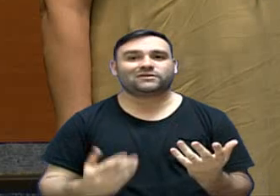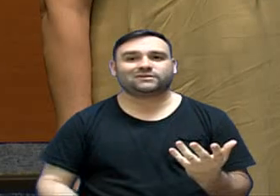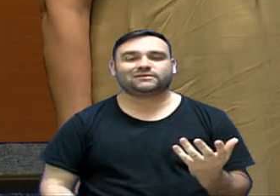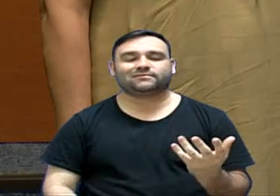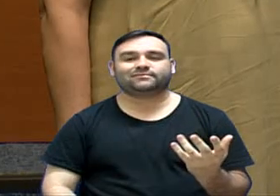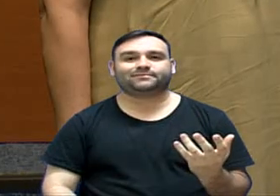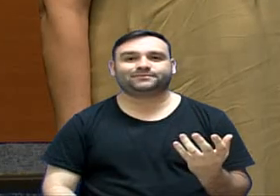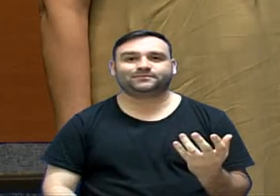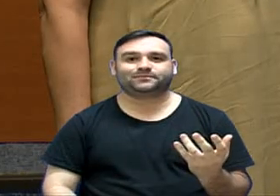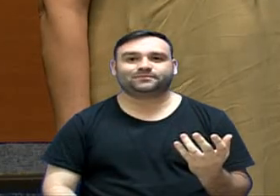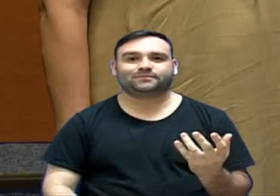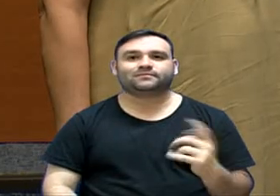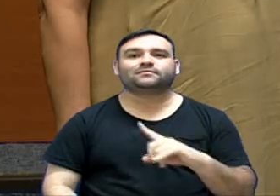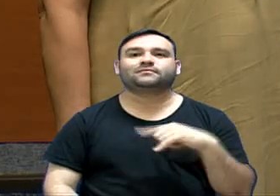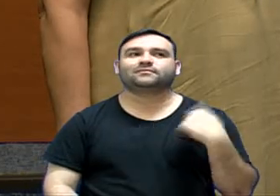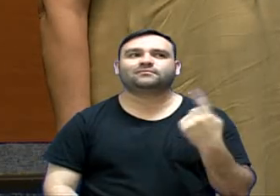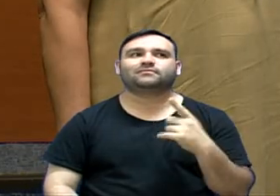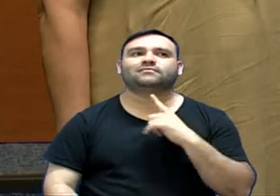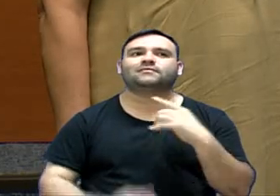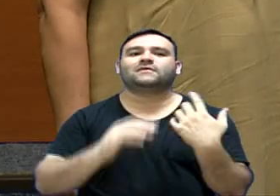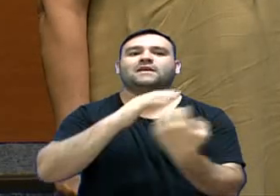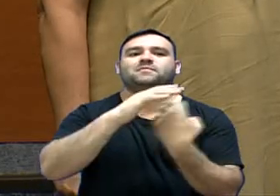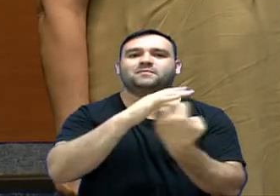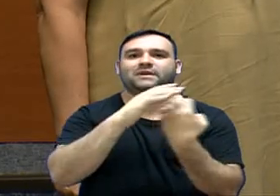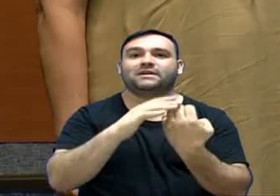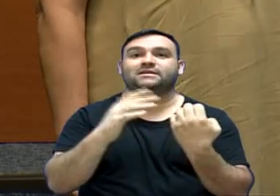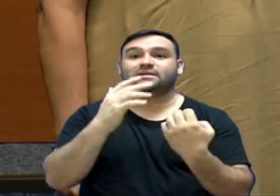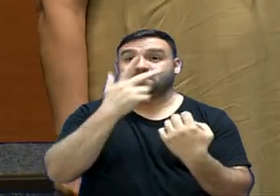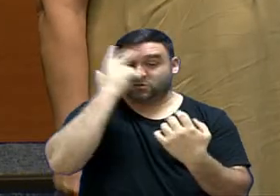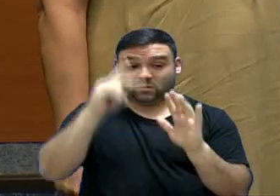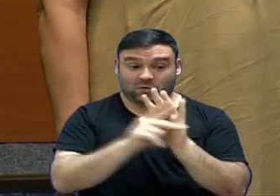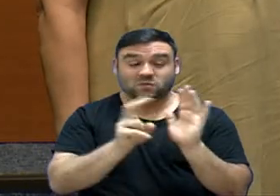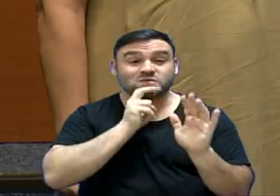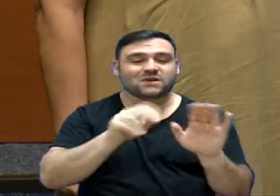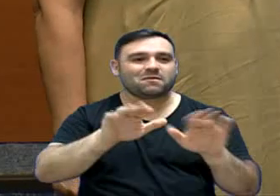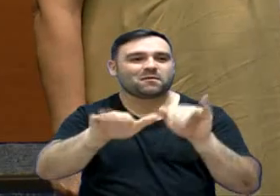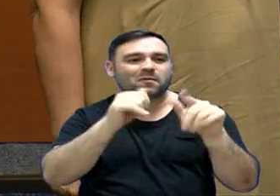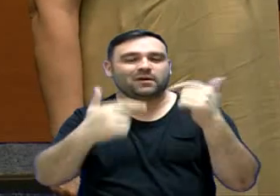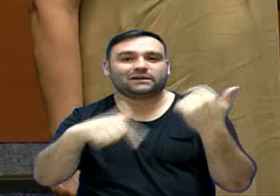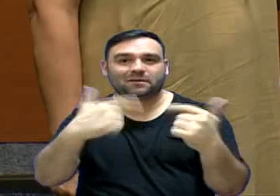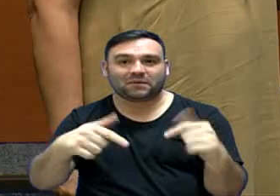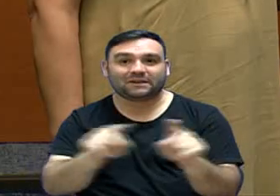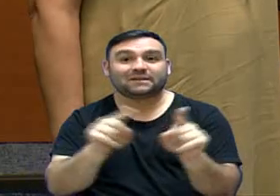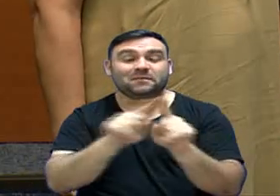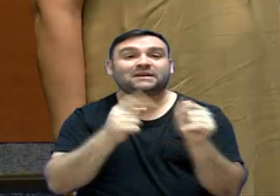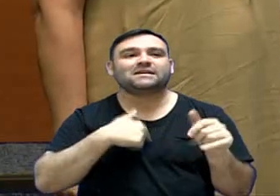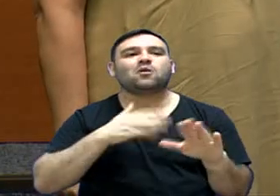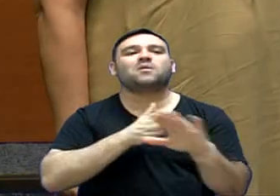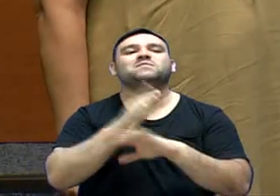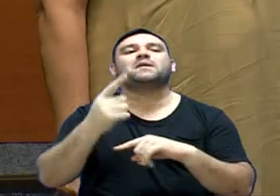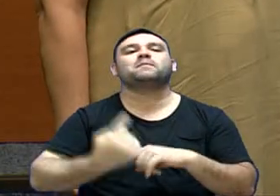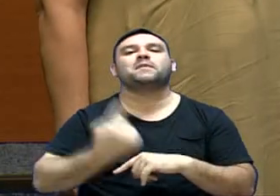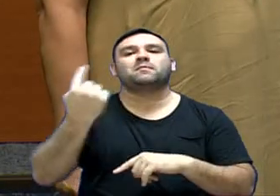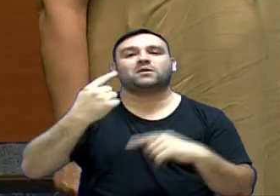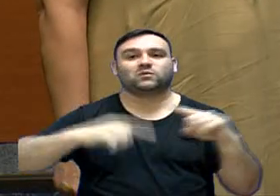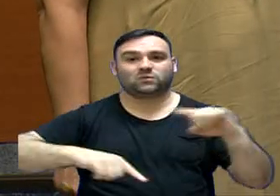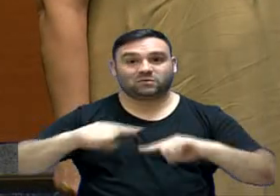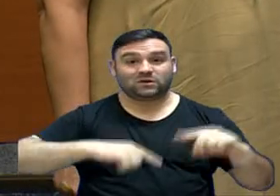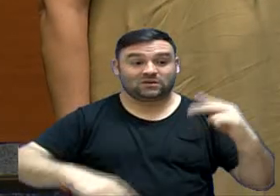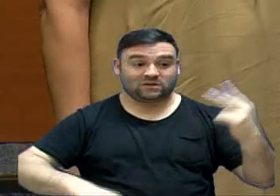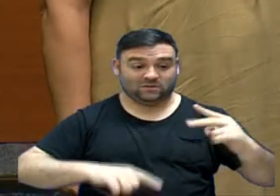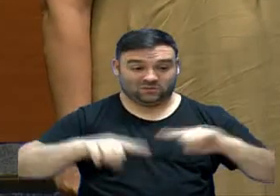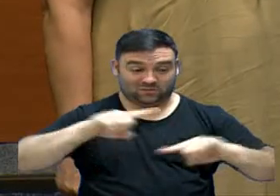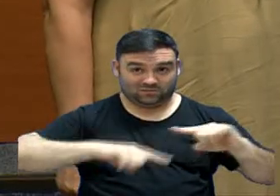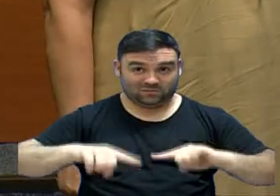Jajura, temos uma empresa, empregamos vários sorocabanos, participei do primeiro mandato, estou no segundo,